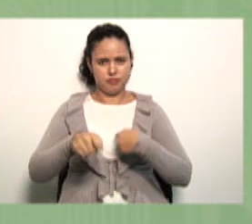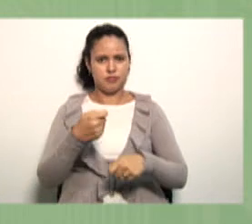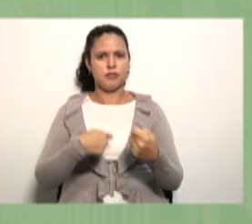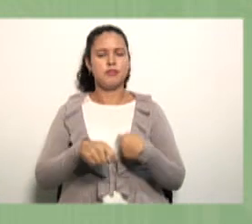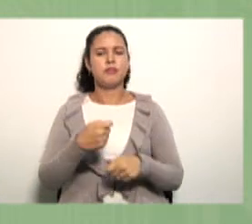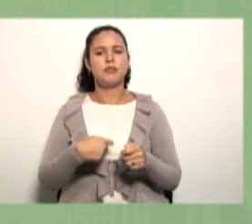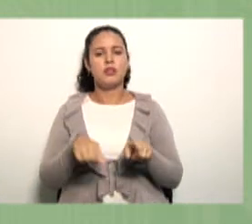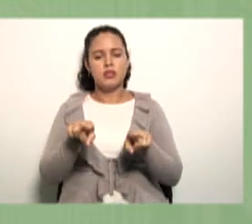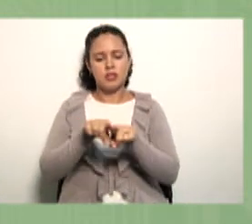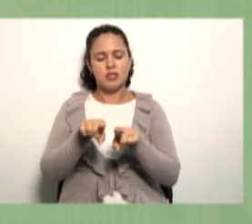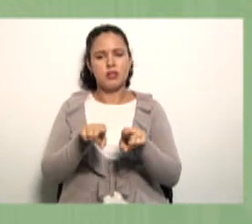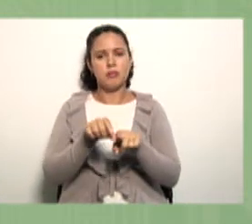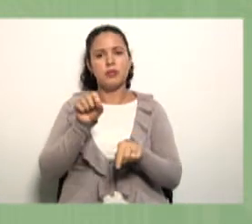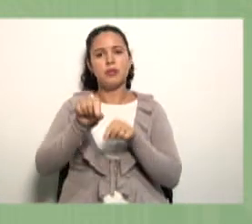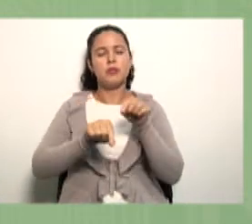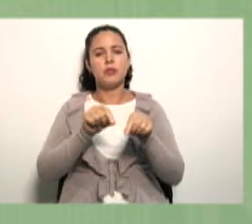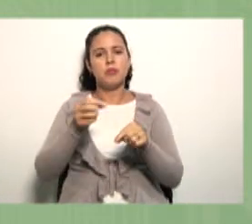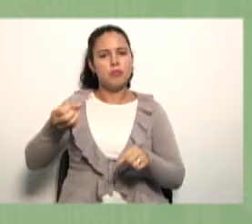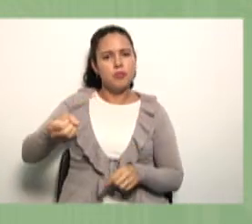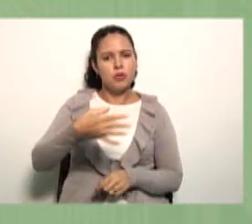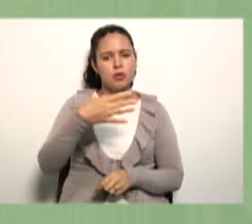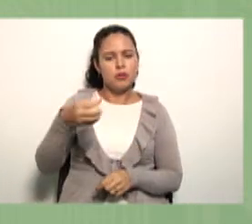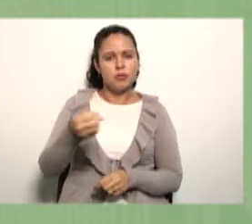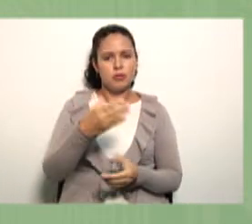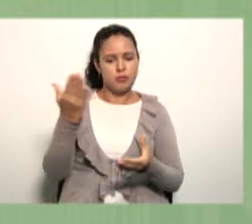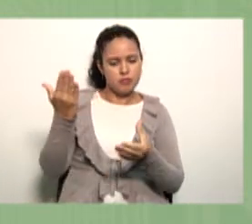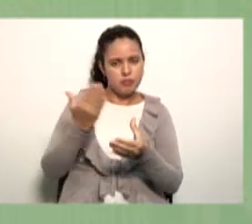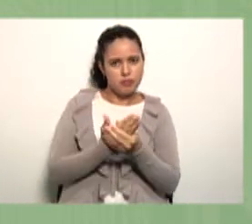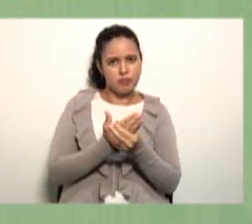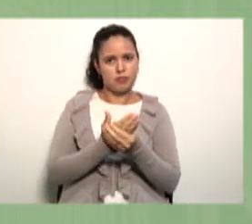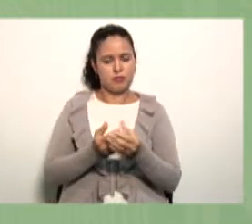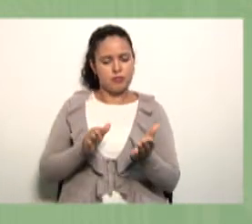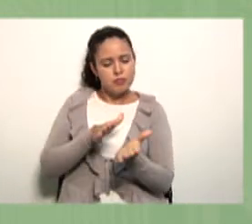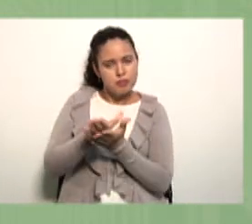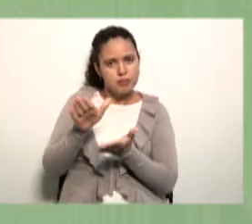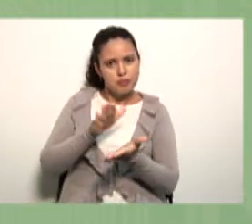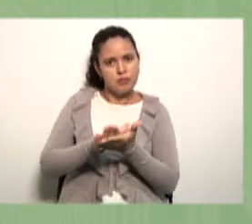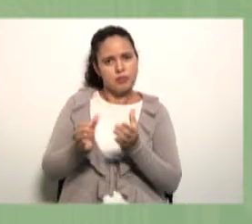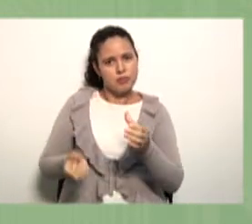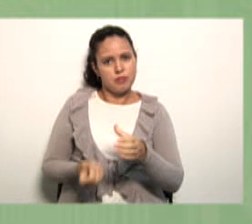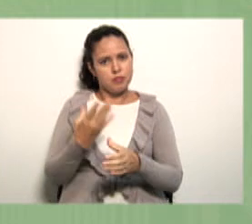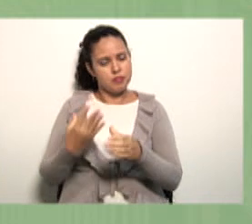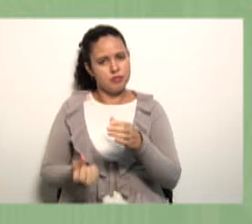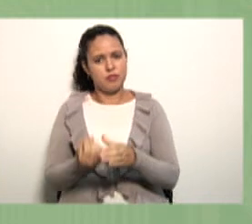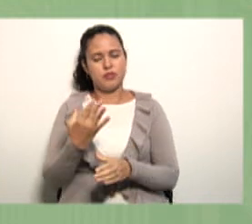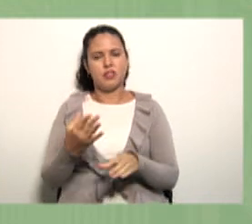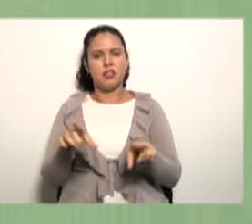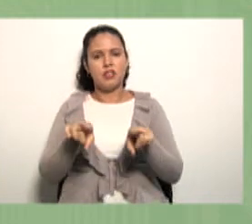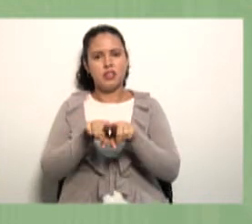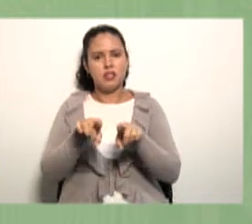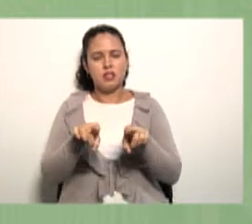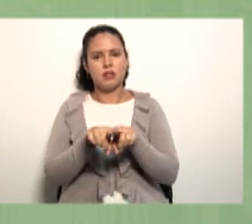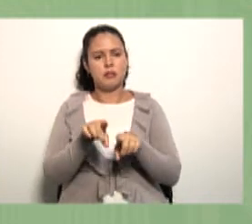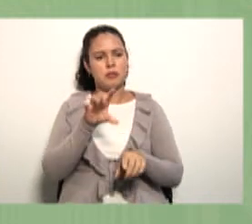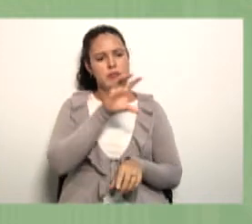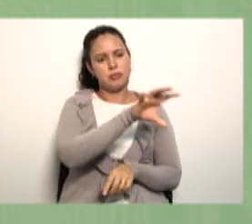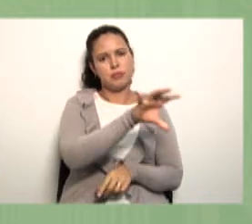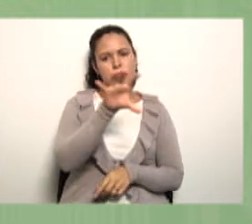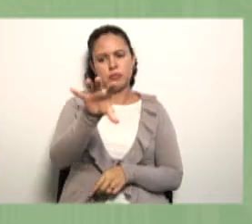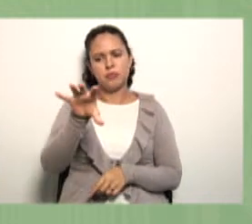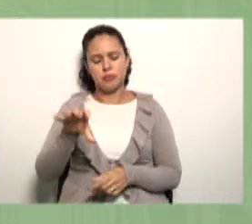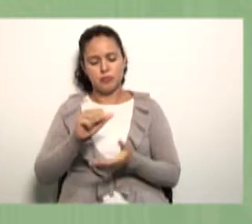Vamos estudar também um pouco sobre a modernização dos processos da produção. Vamos estudar um pouco sobre os setores e